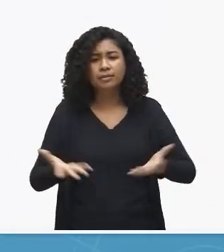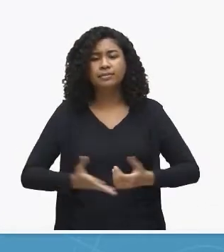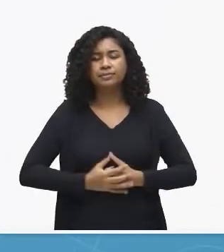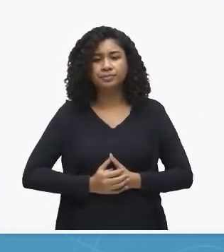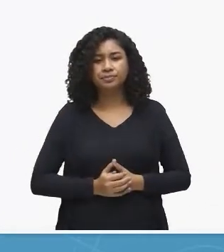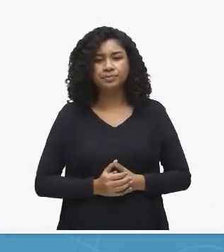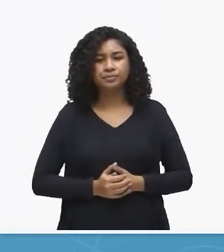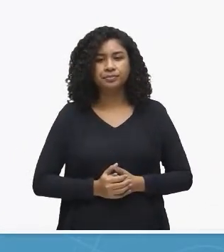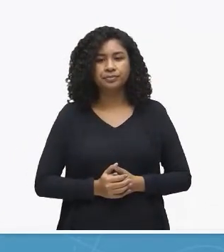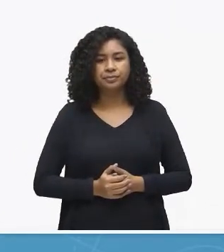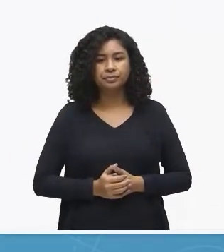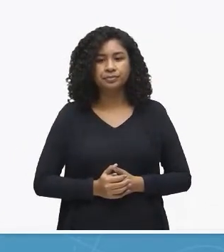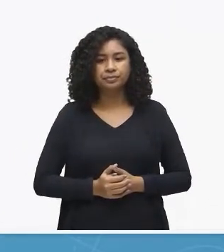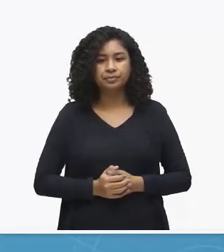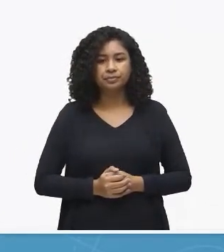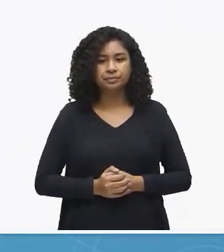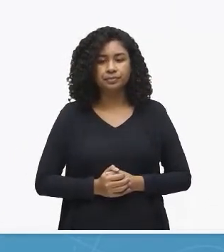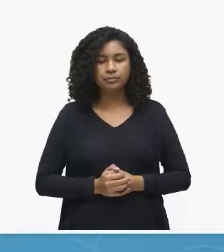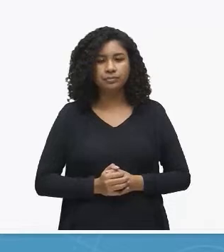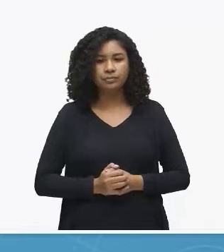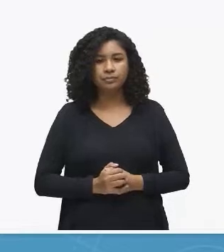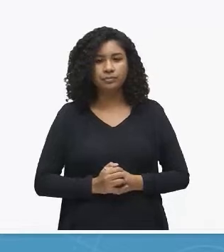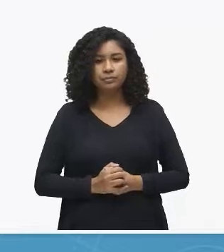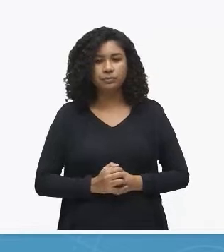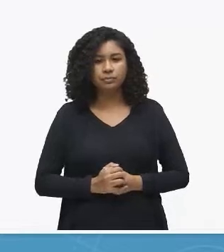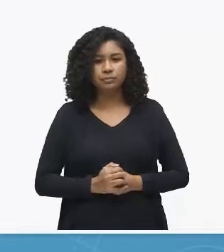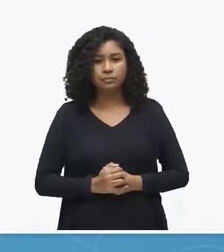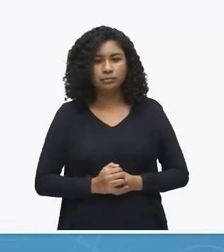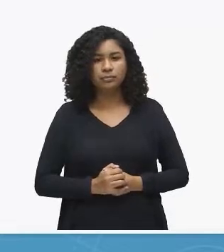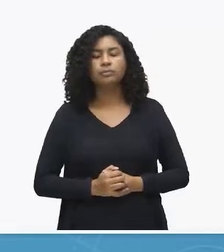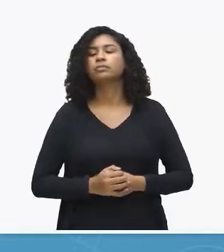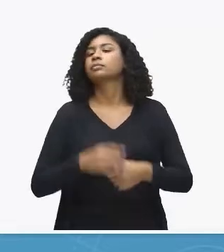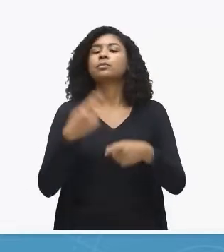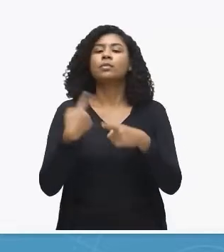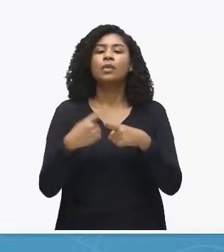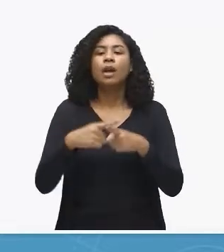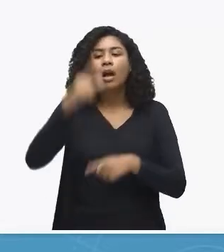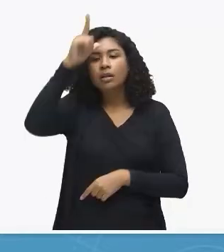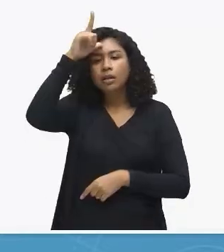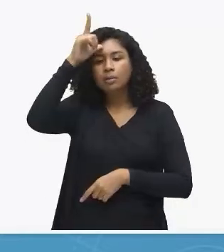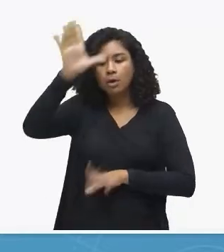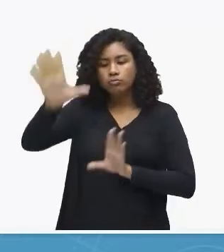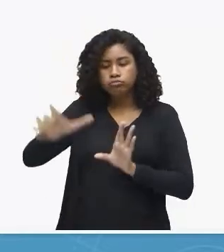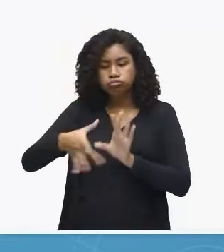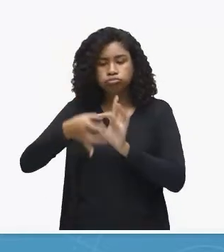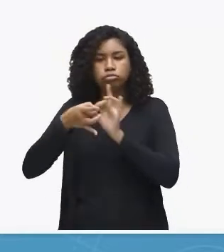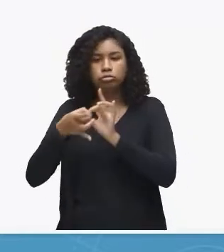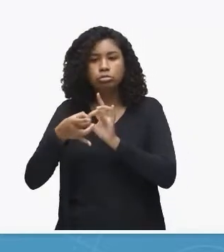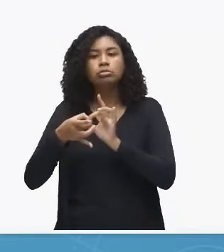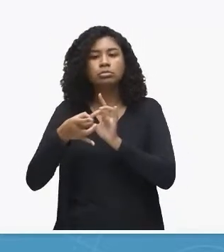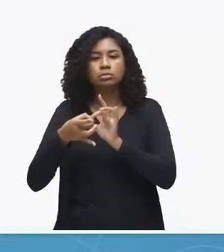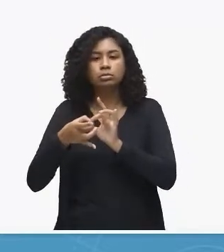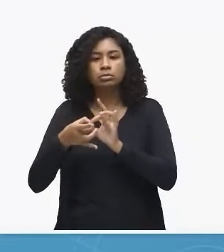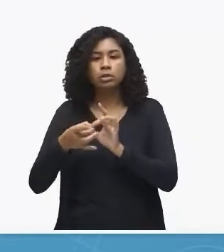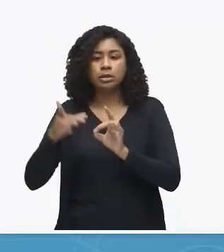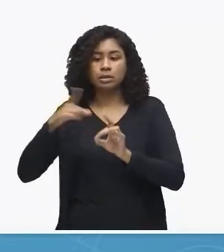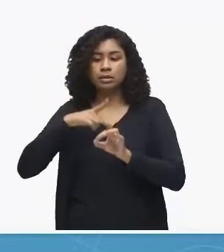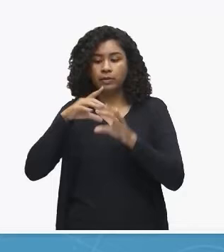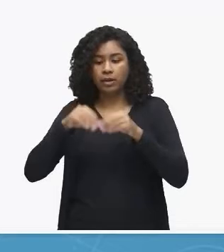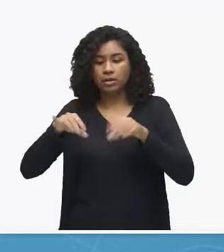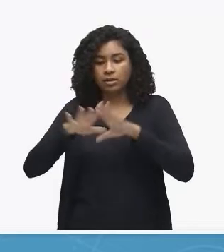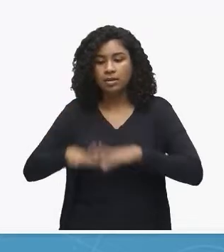né, justamente porque após a Alemanha unificar-se, né, ela vai anexar o seu território